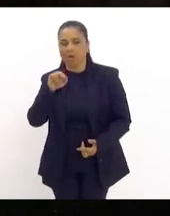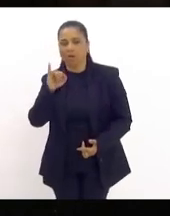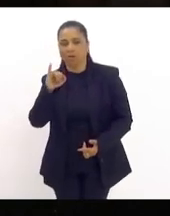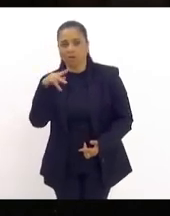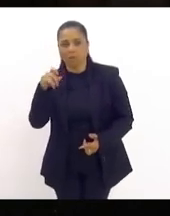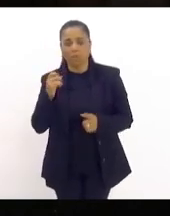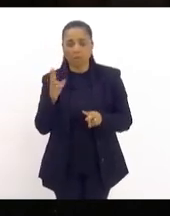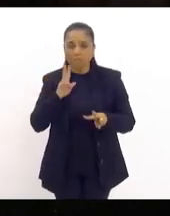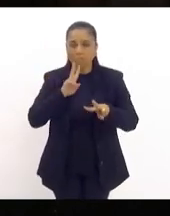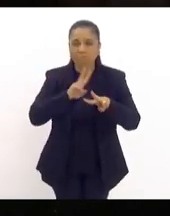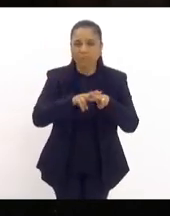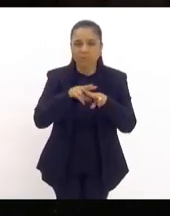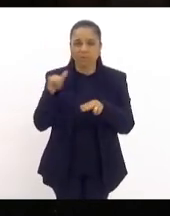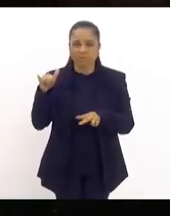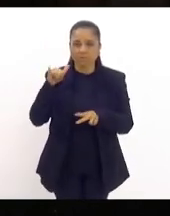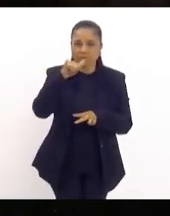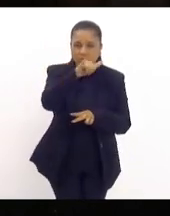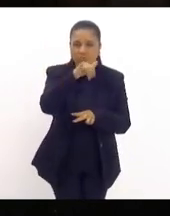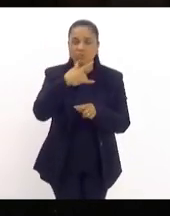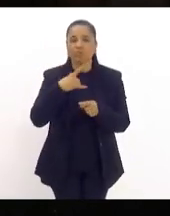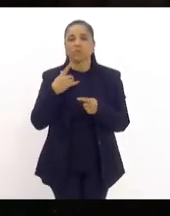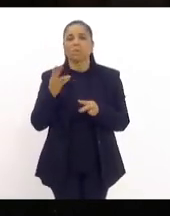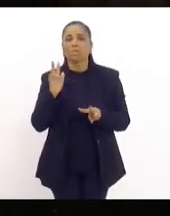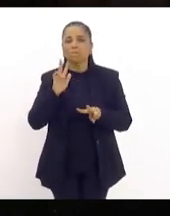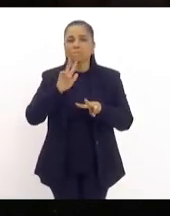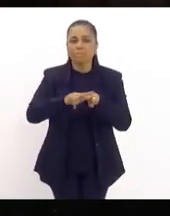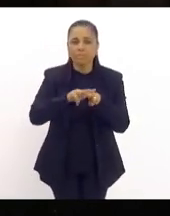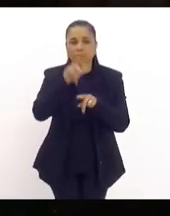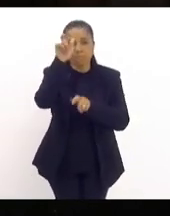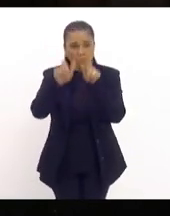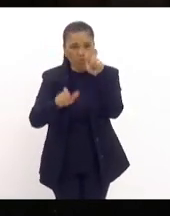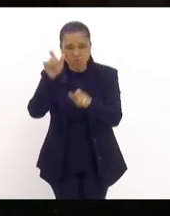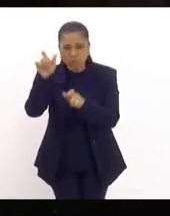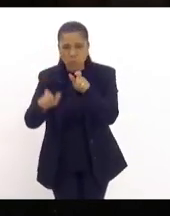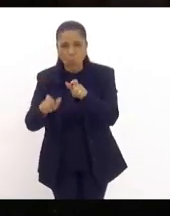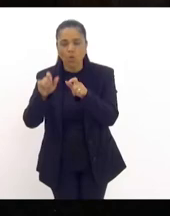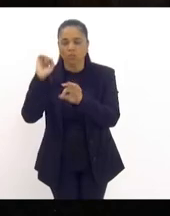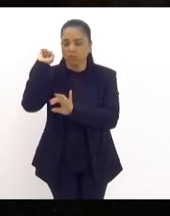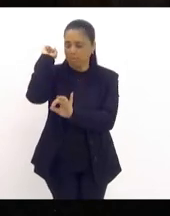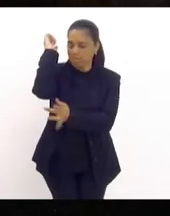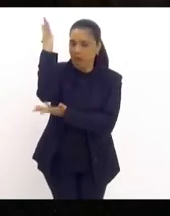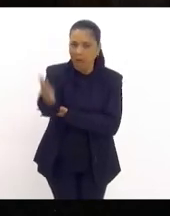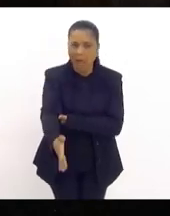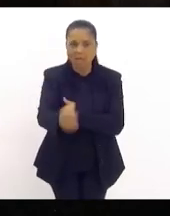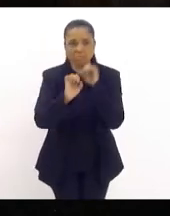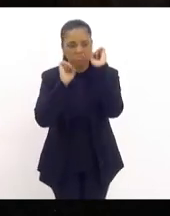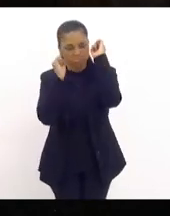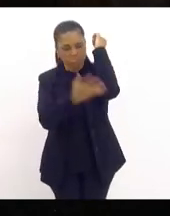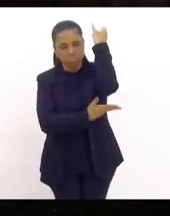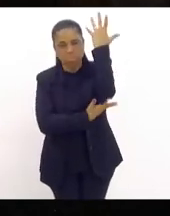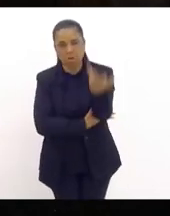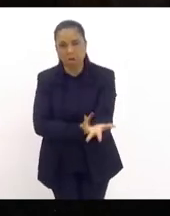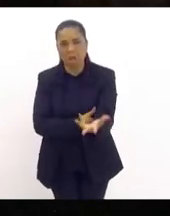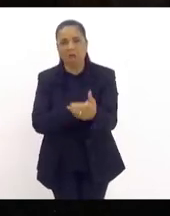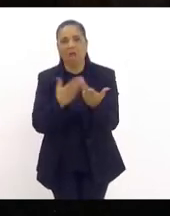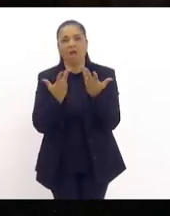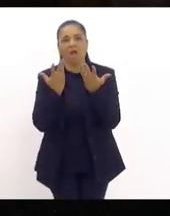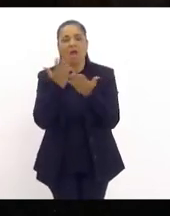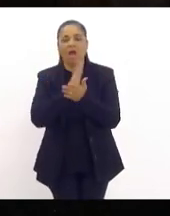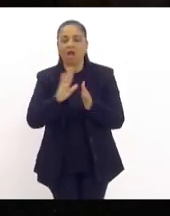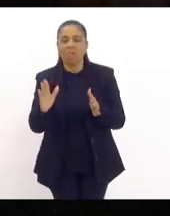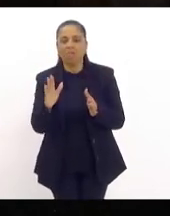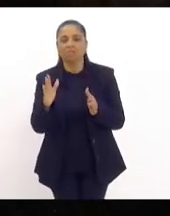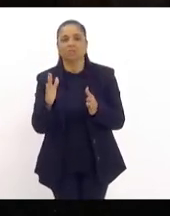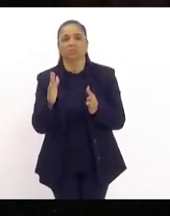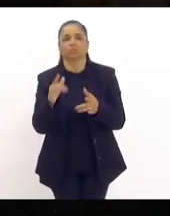essas aeronaves, não é? E prender essa gente que está desmatando e que está tirando as riquezas do nosso